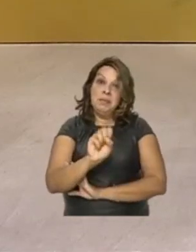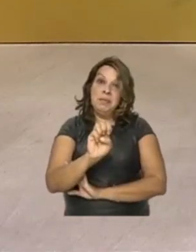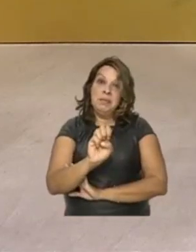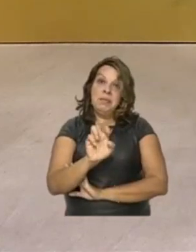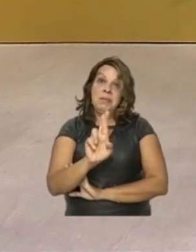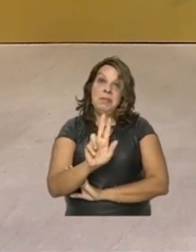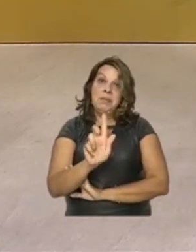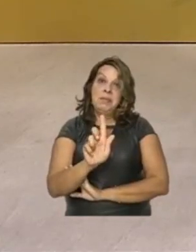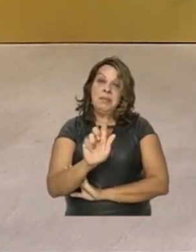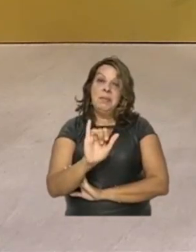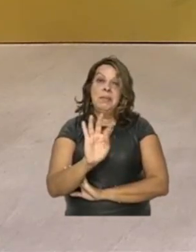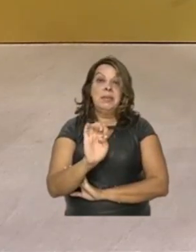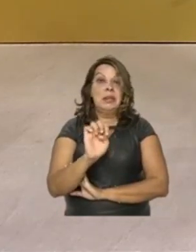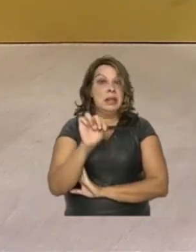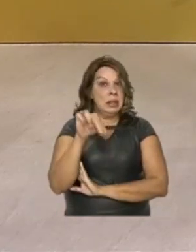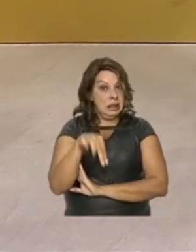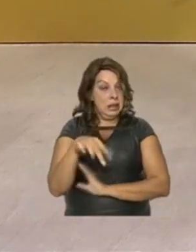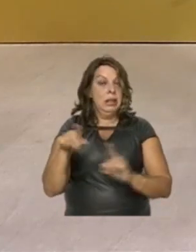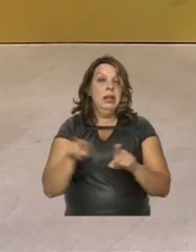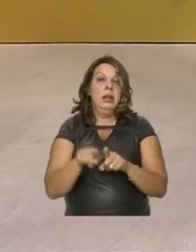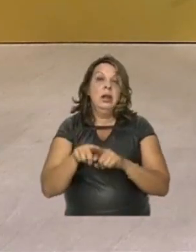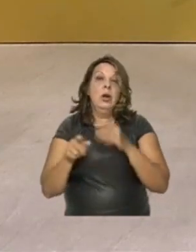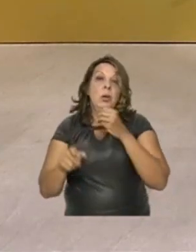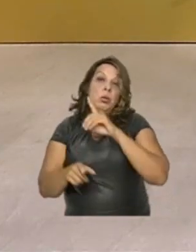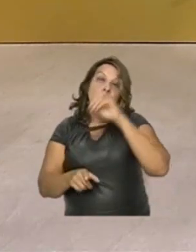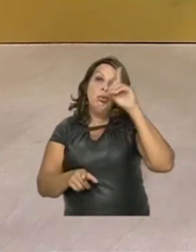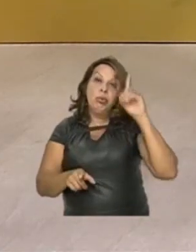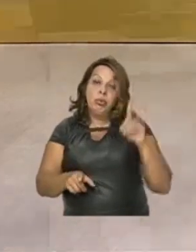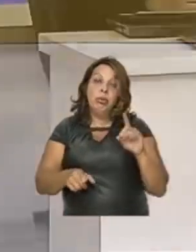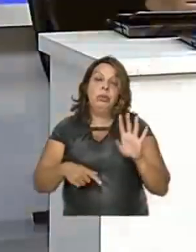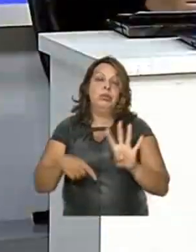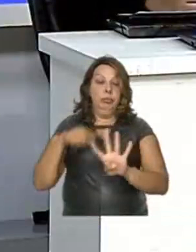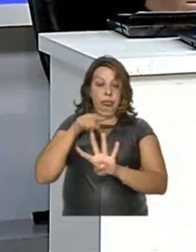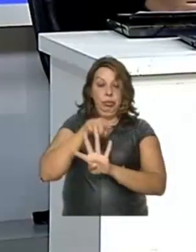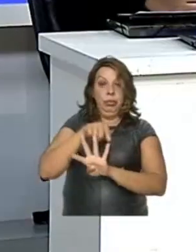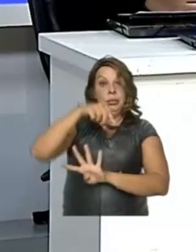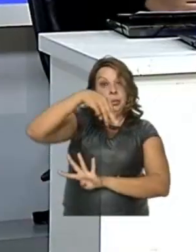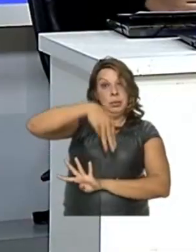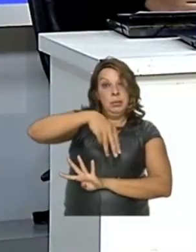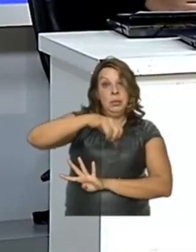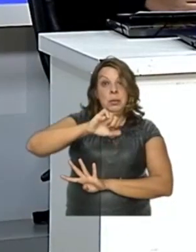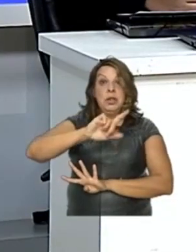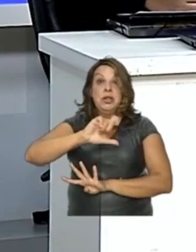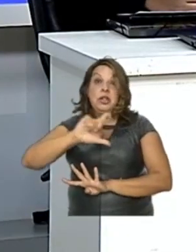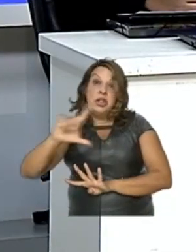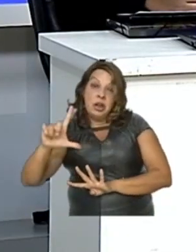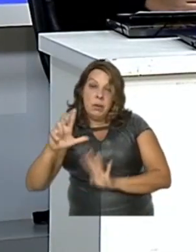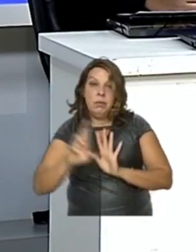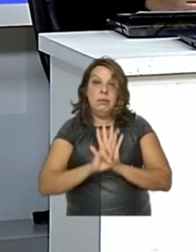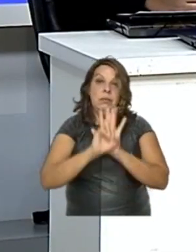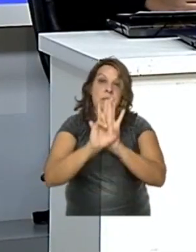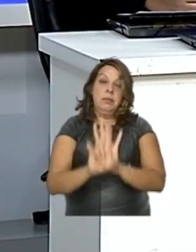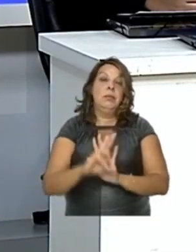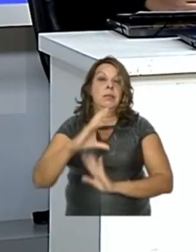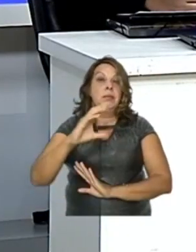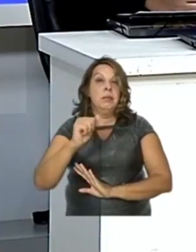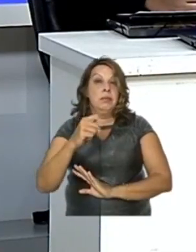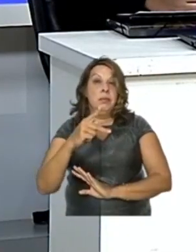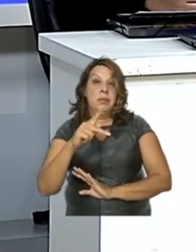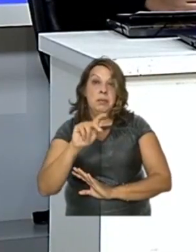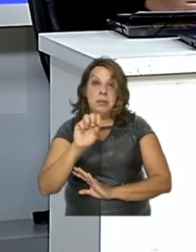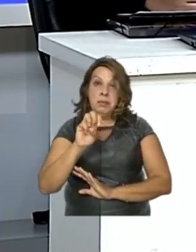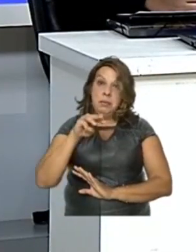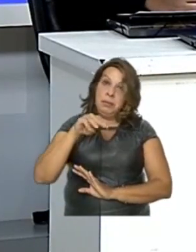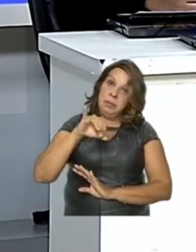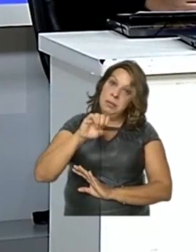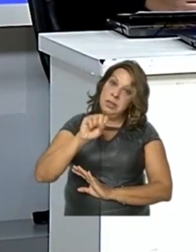Independentes S.A. Aquele bom dia também para o Michel Andrade, representante da Capemisa Capitalização S.A. E um bom